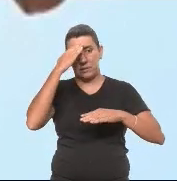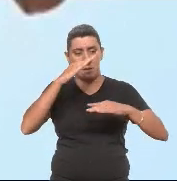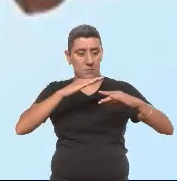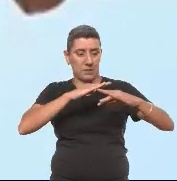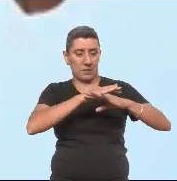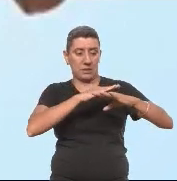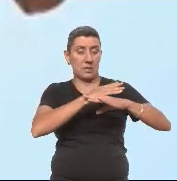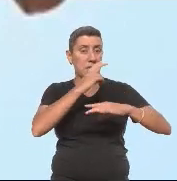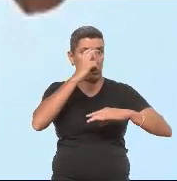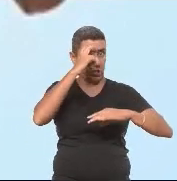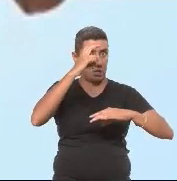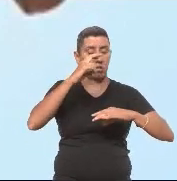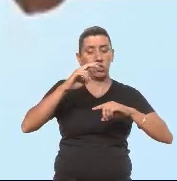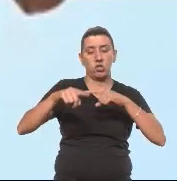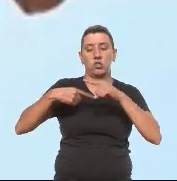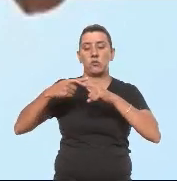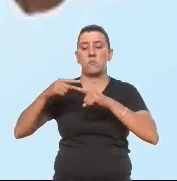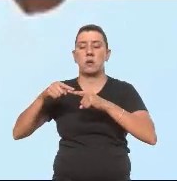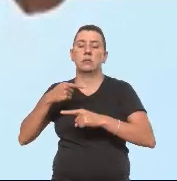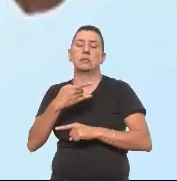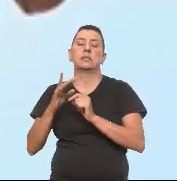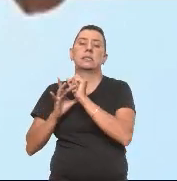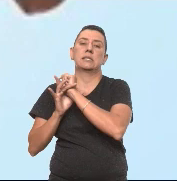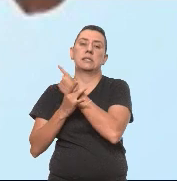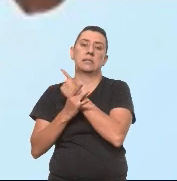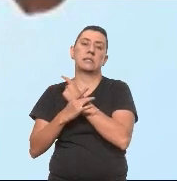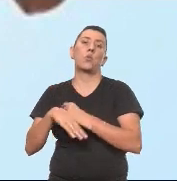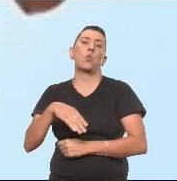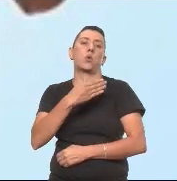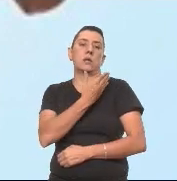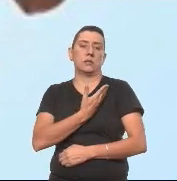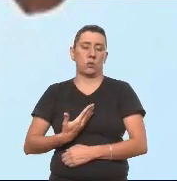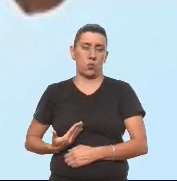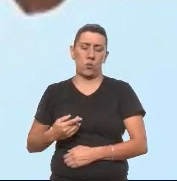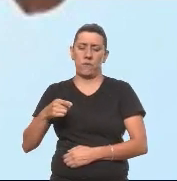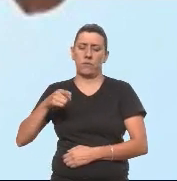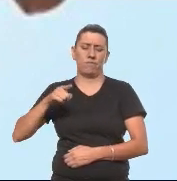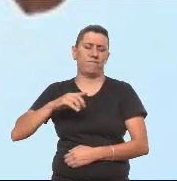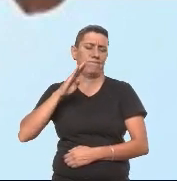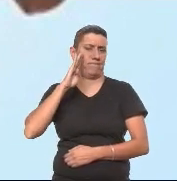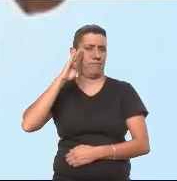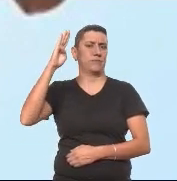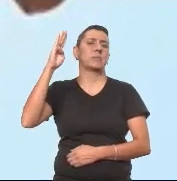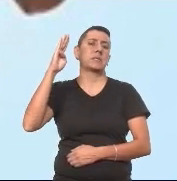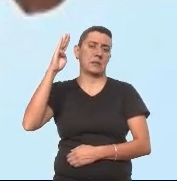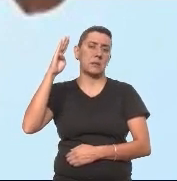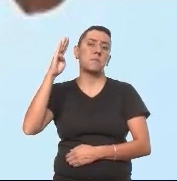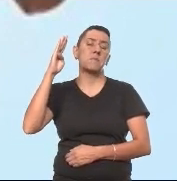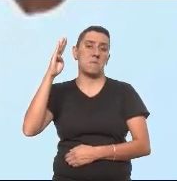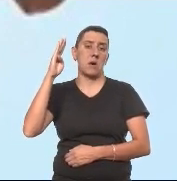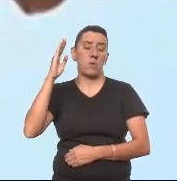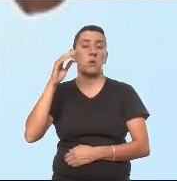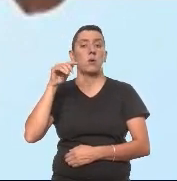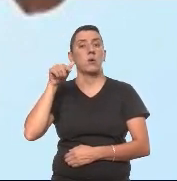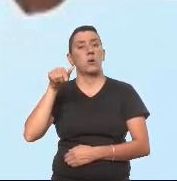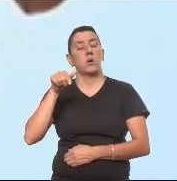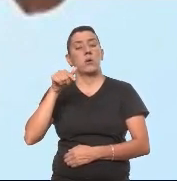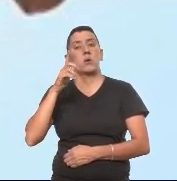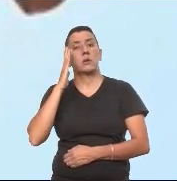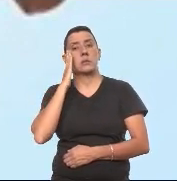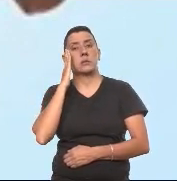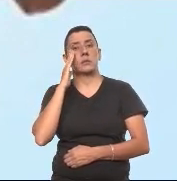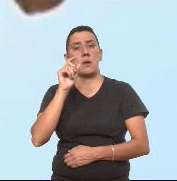a gente não falar também da parte de Segurança Pública né segurança é algo fundamental a gente tem uma visão de que tudo